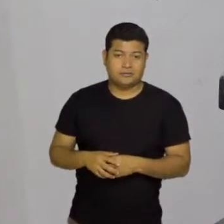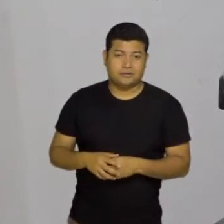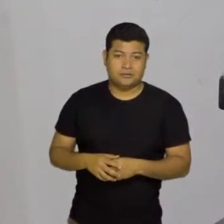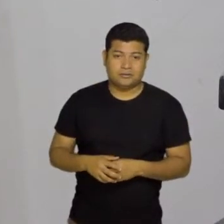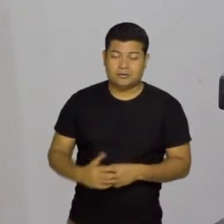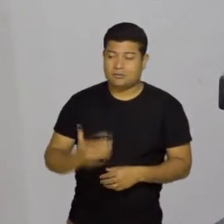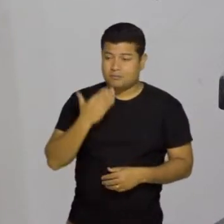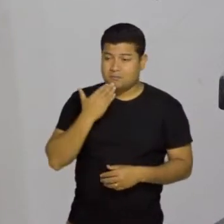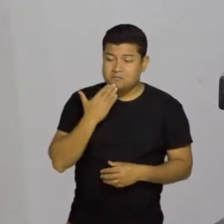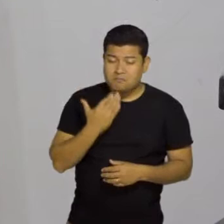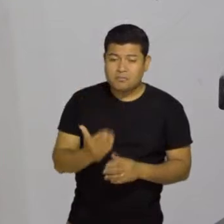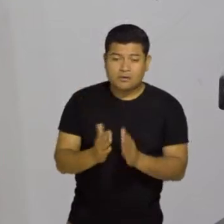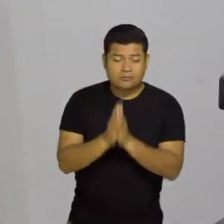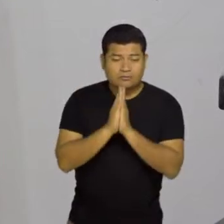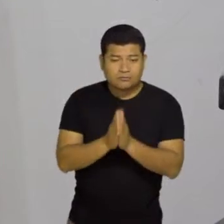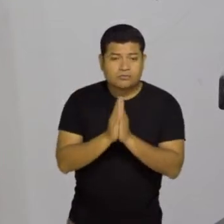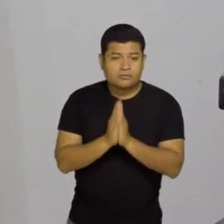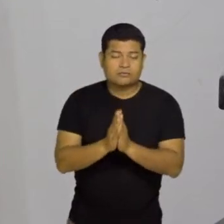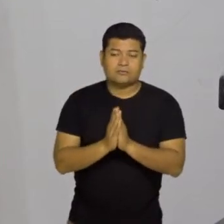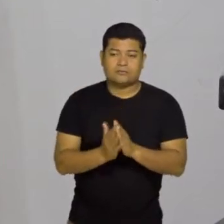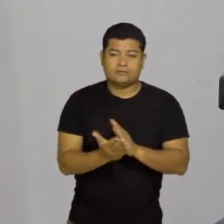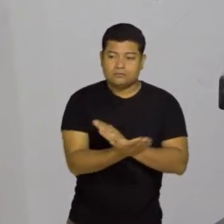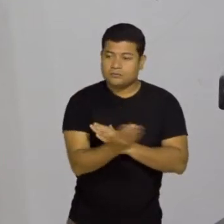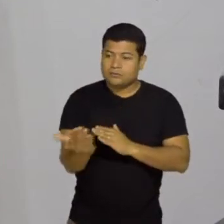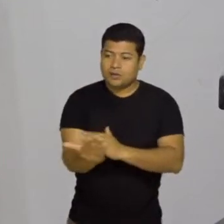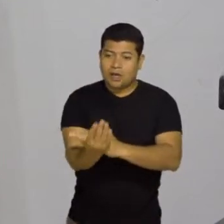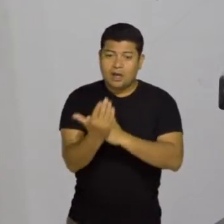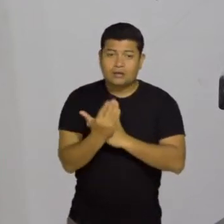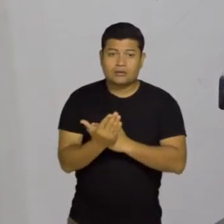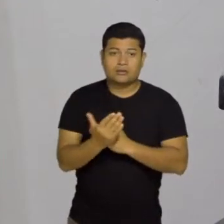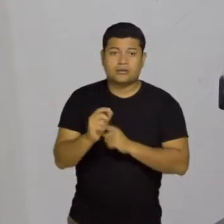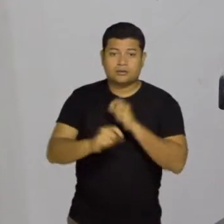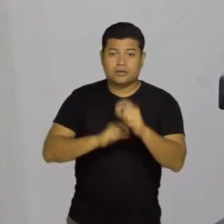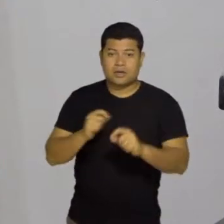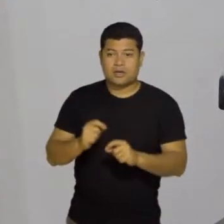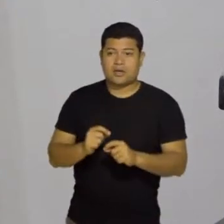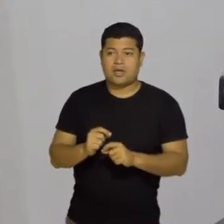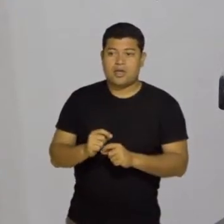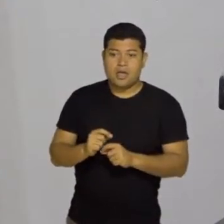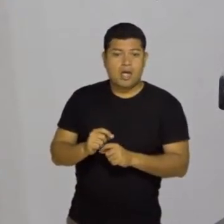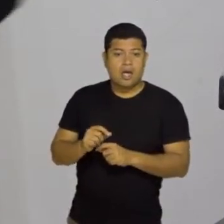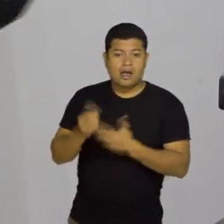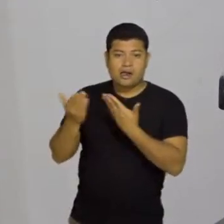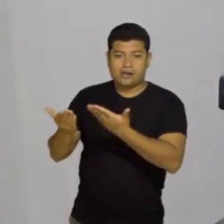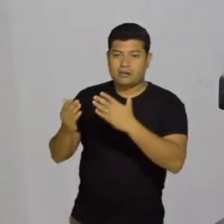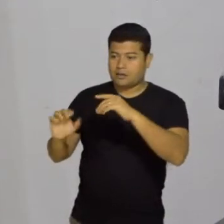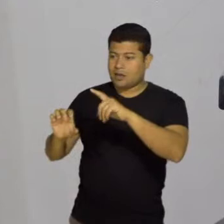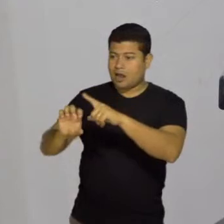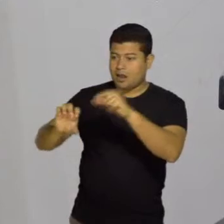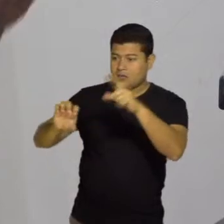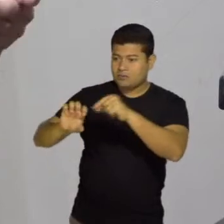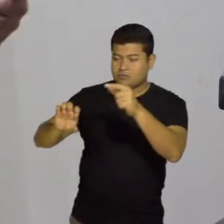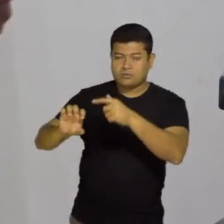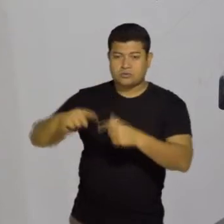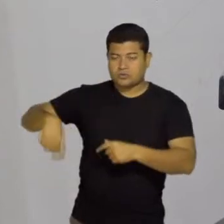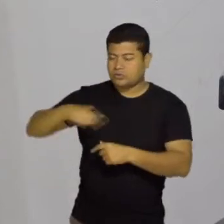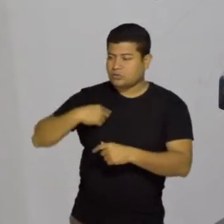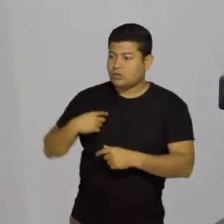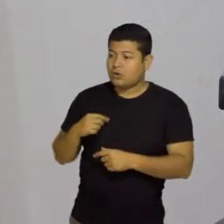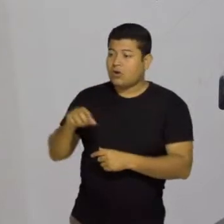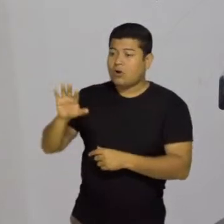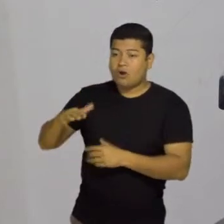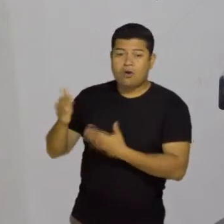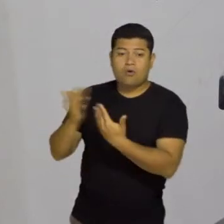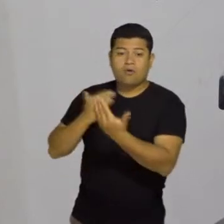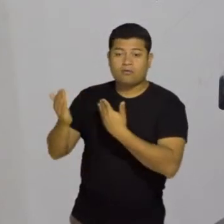aos senhores que nos ajudem a convencer os empresários, porque de nada adianta nós acolhermos os jovens, prepararmos eles